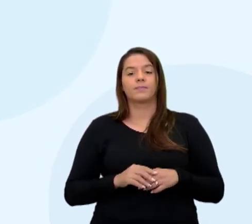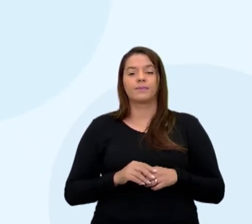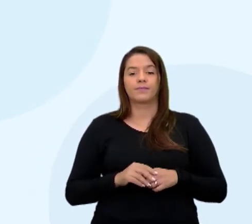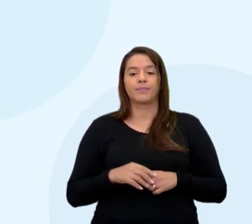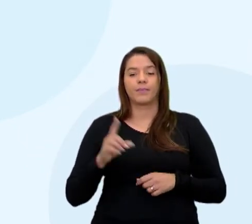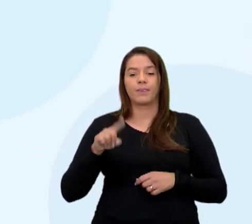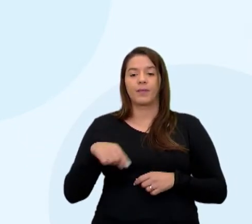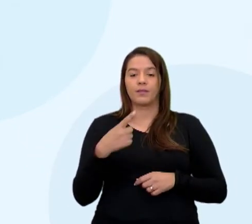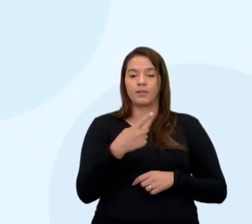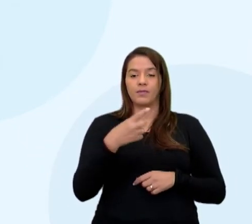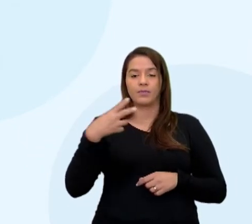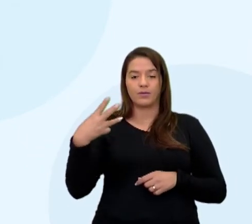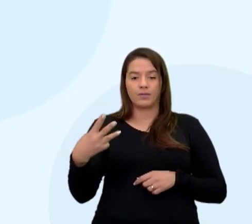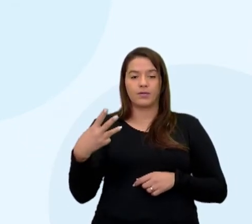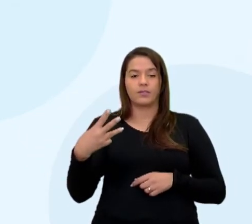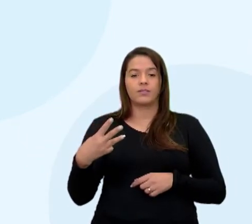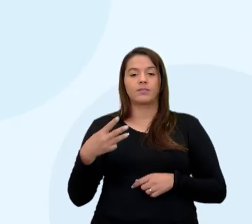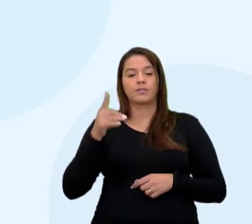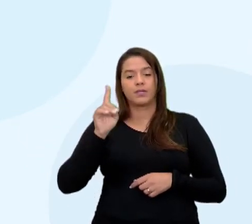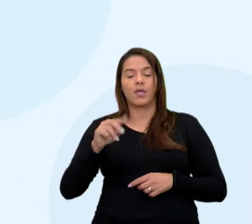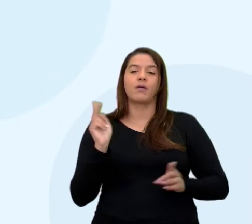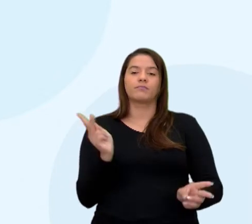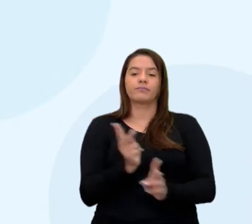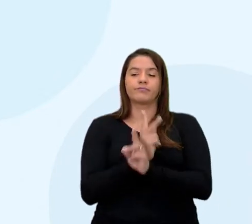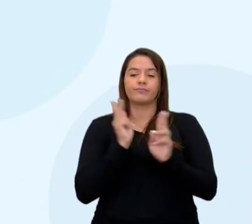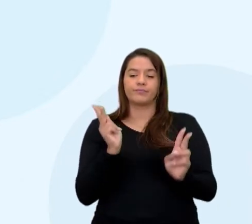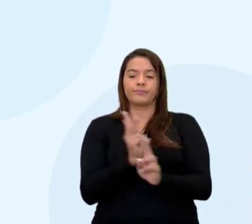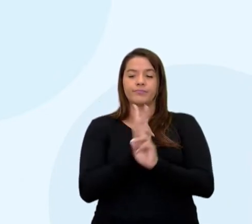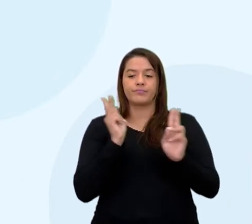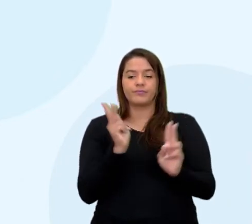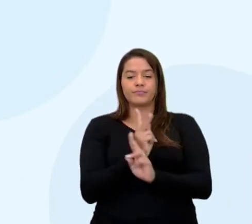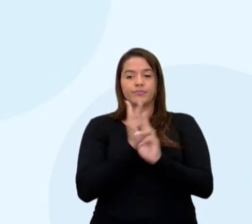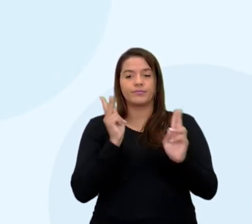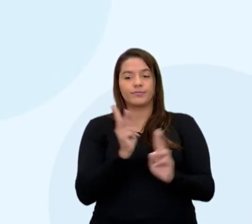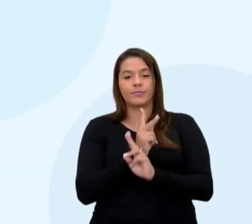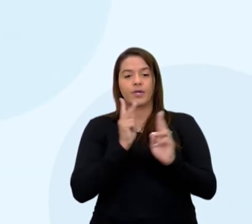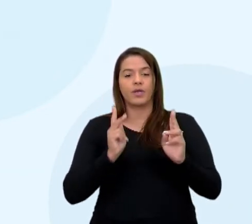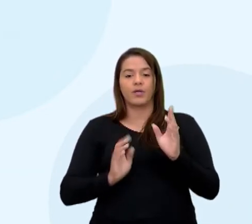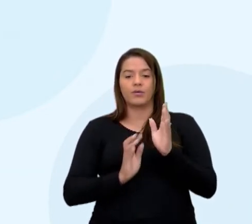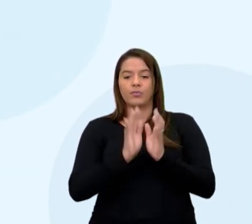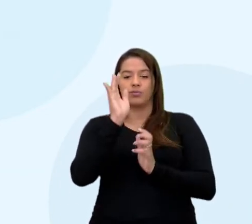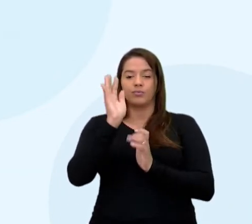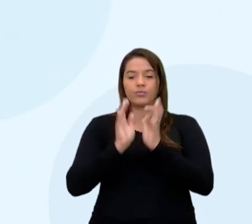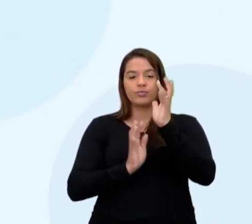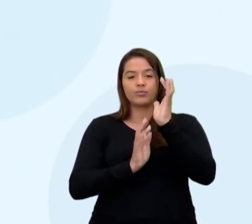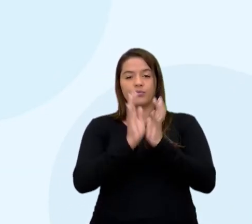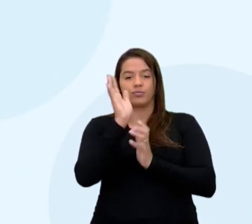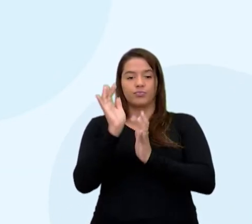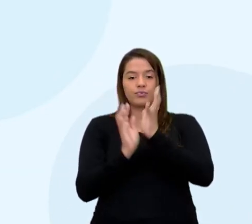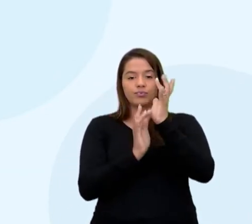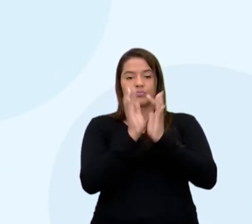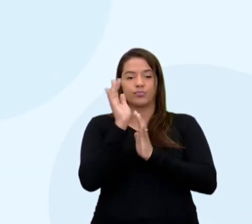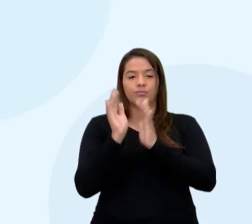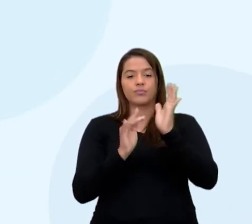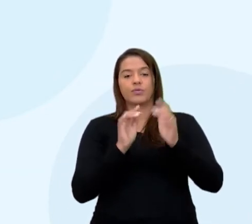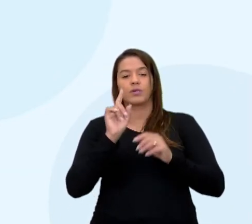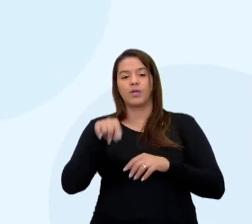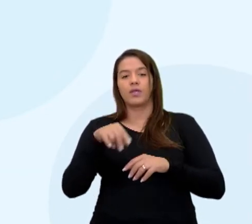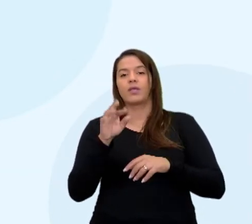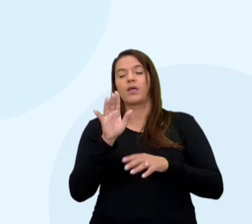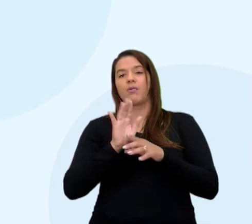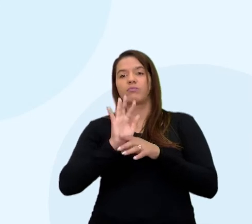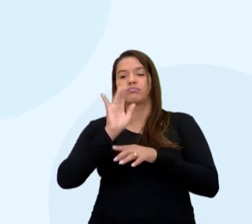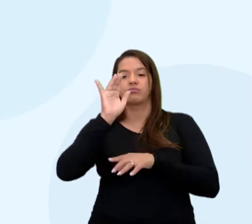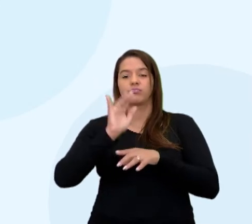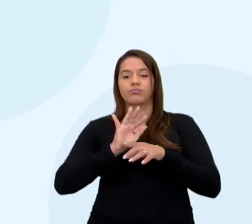O 13, ele aparece aí como a ventilação, né, que aí até sai aí as camadas, né, de cinzas, né?